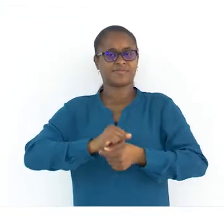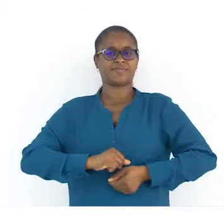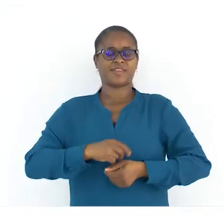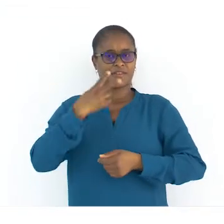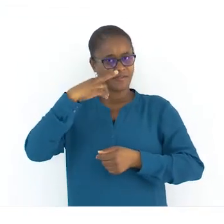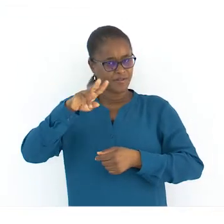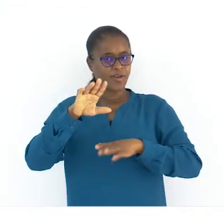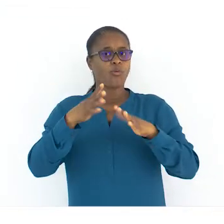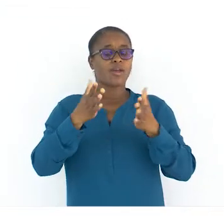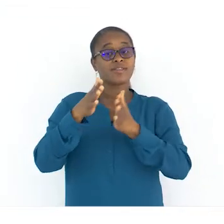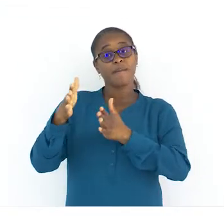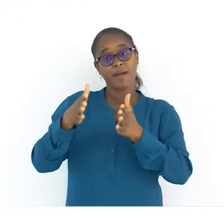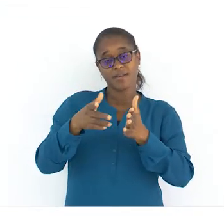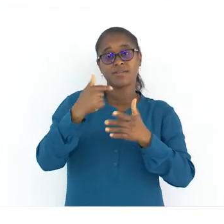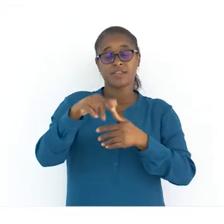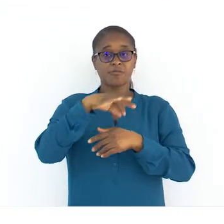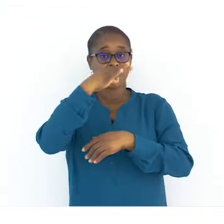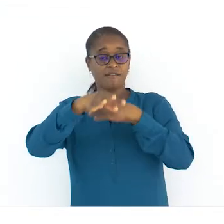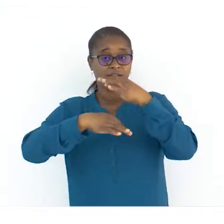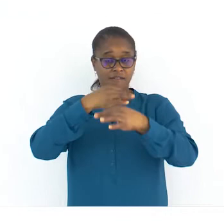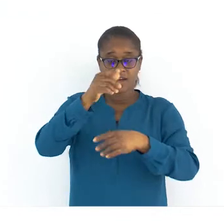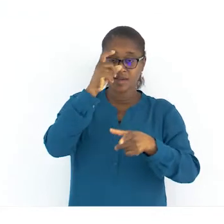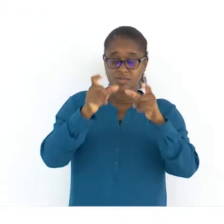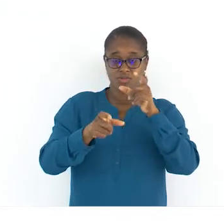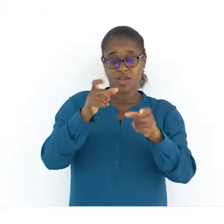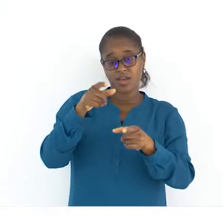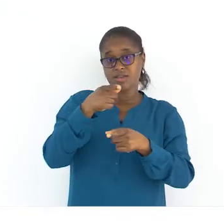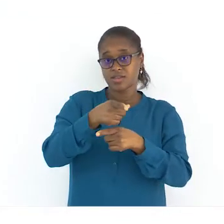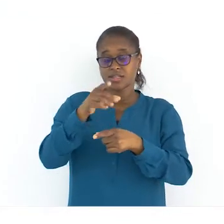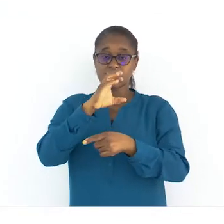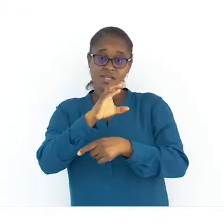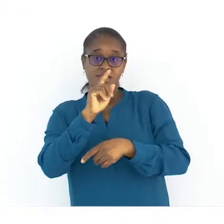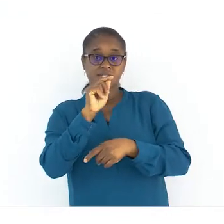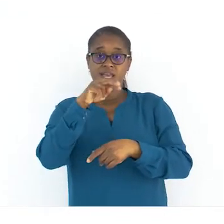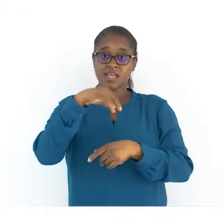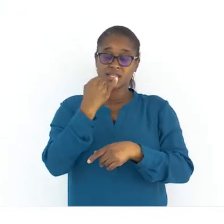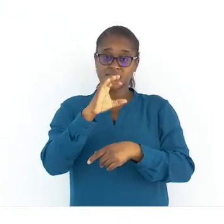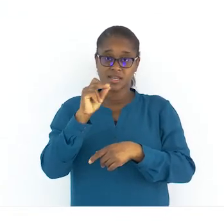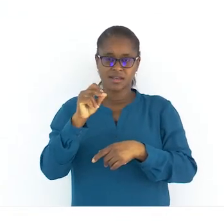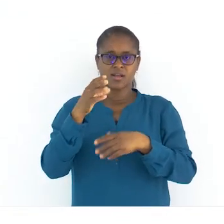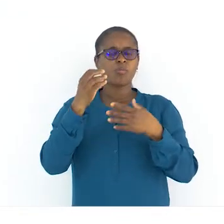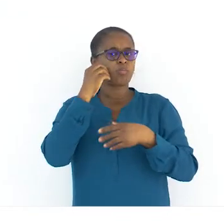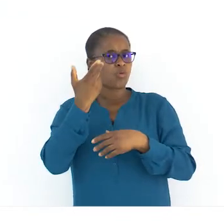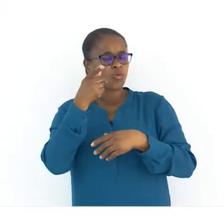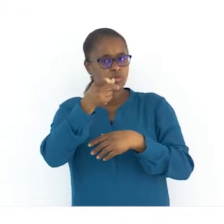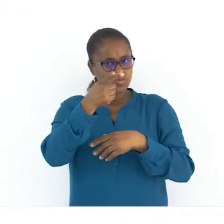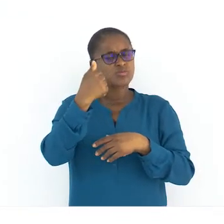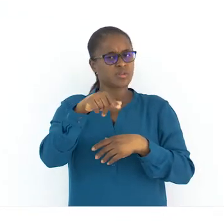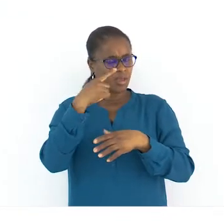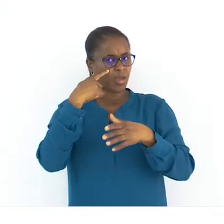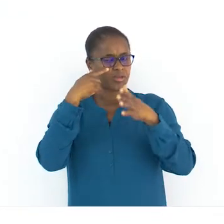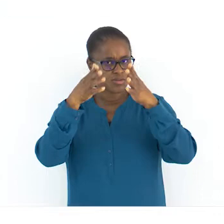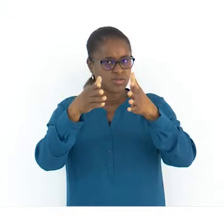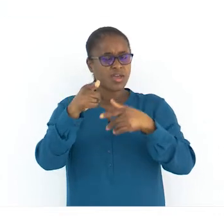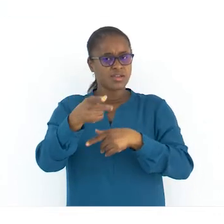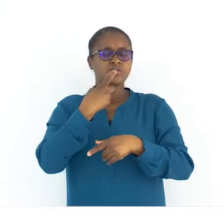quais são essas partes. Temos a fala da personagem e a indicação cênica. Como estás com muita atenção,